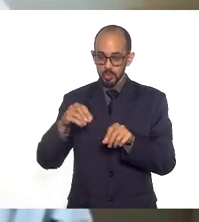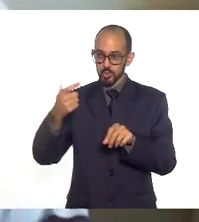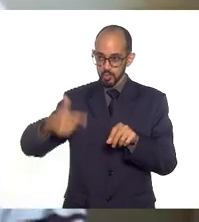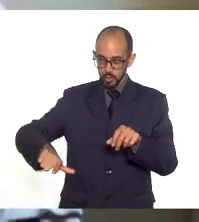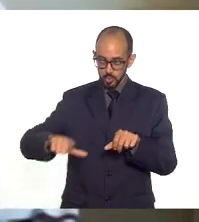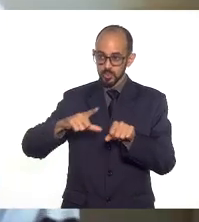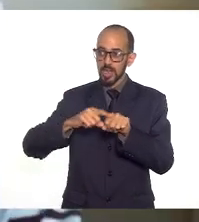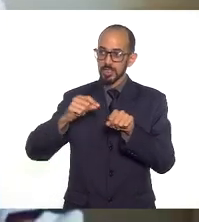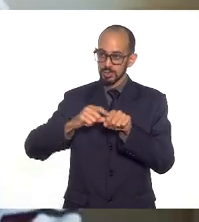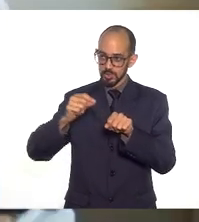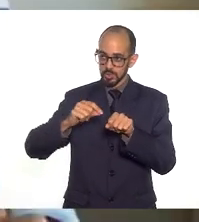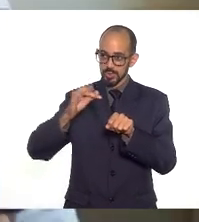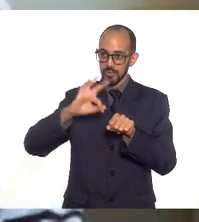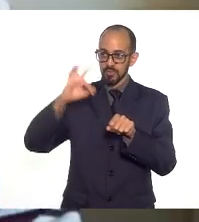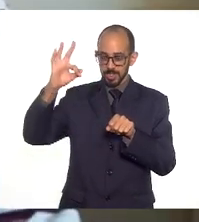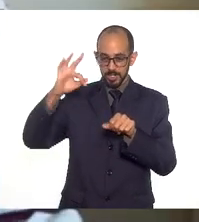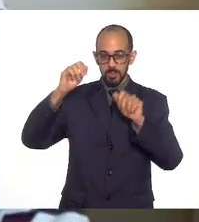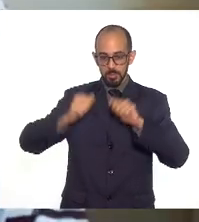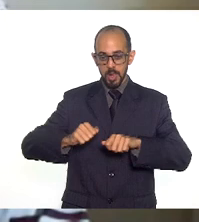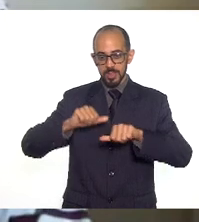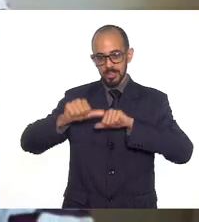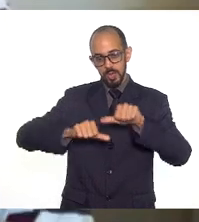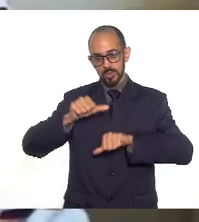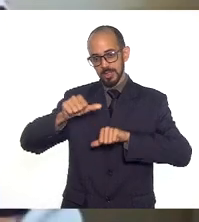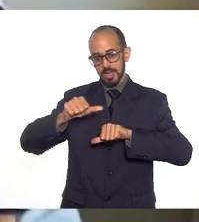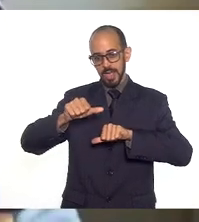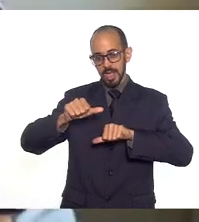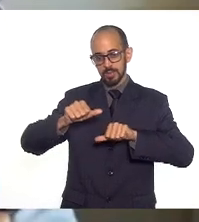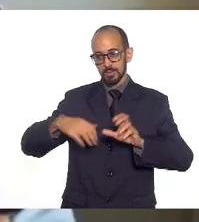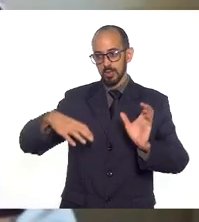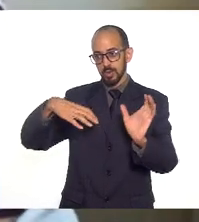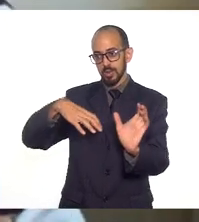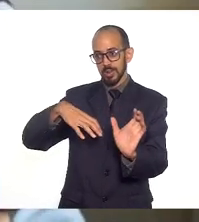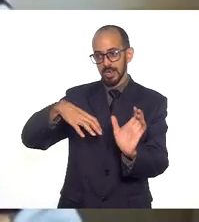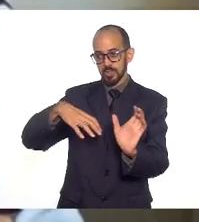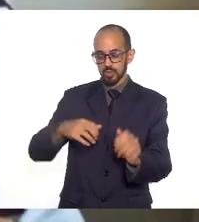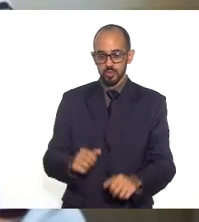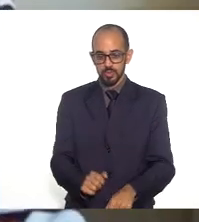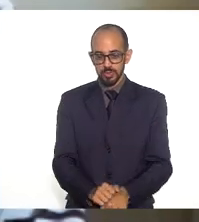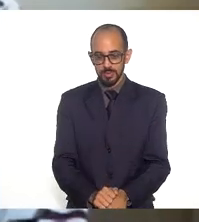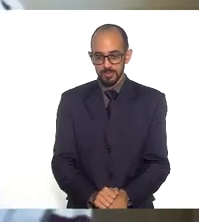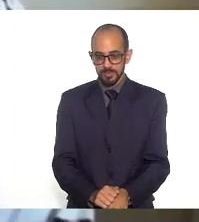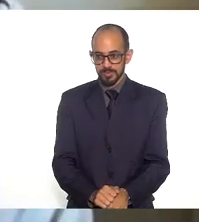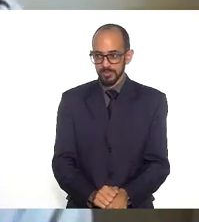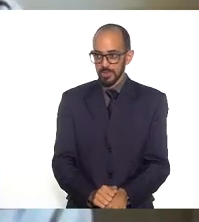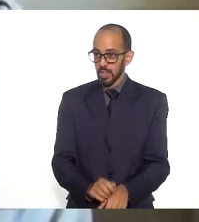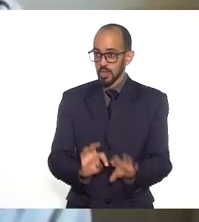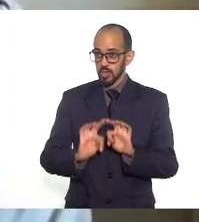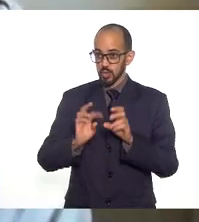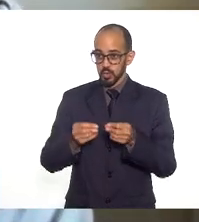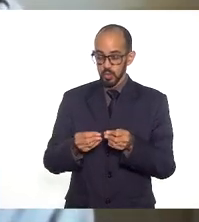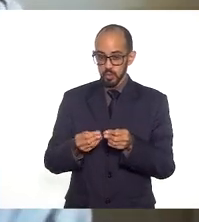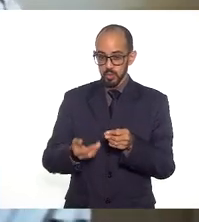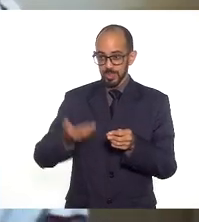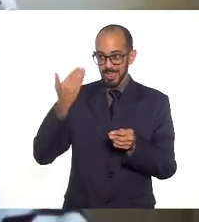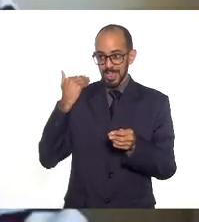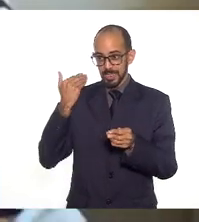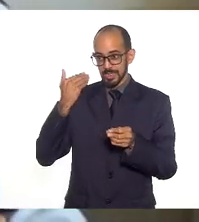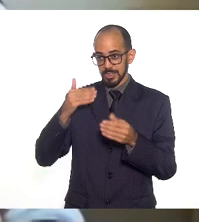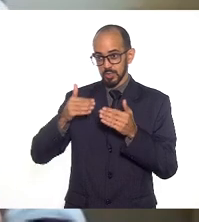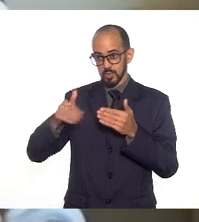Constituição Federal podem ser alterados pelo Congresso Nacional. E tudo que aquilo que era inconstitucional pode passar a